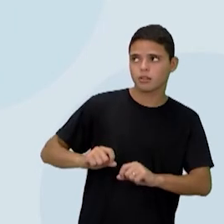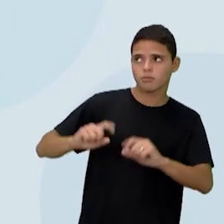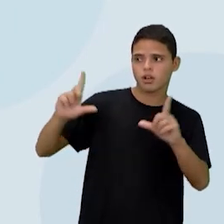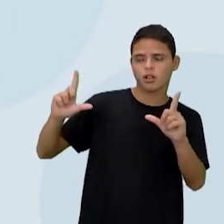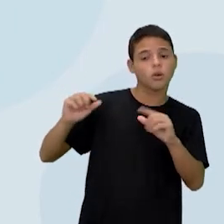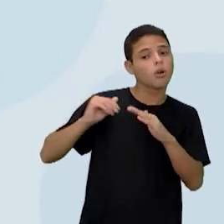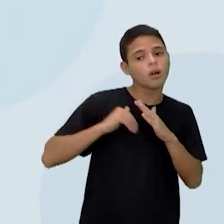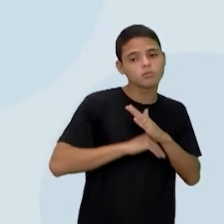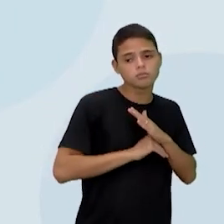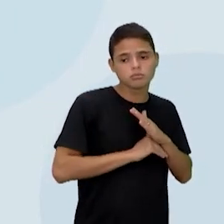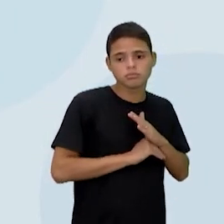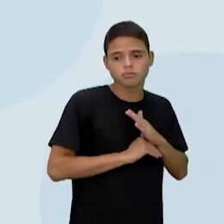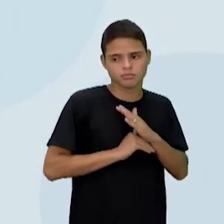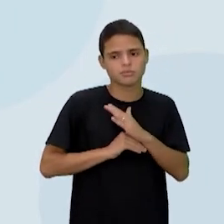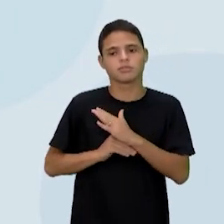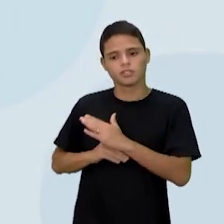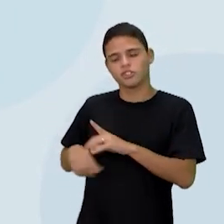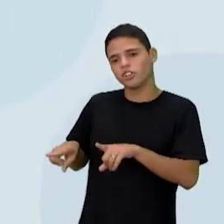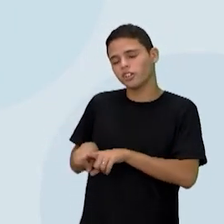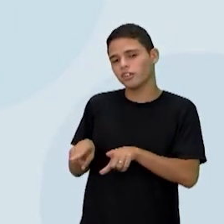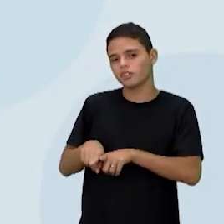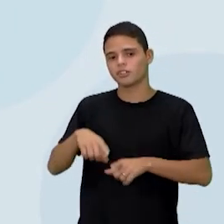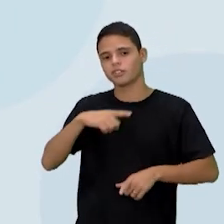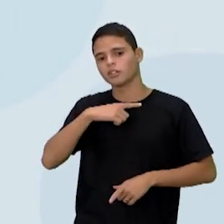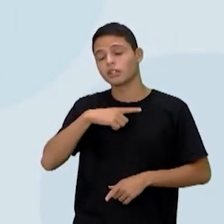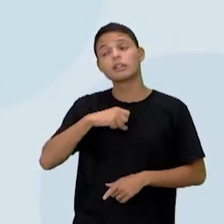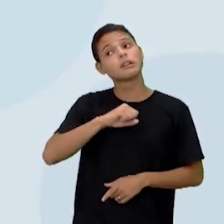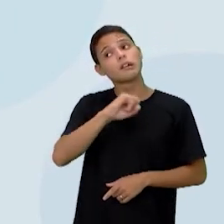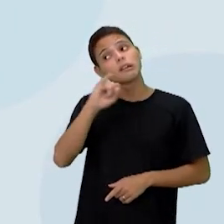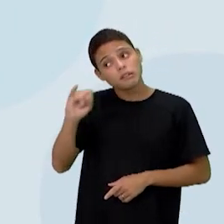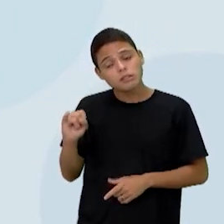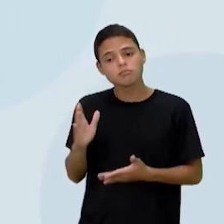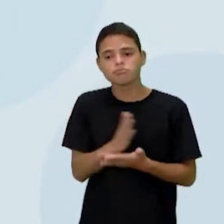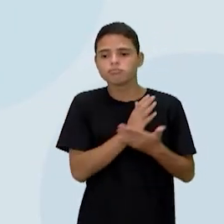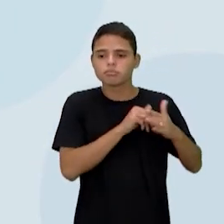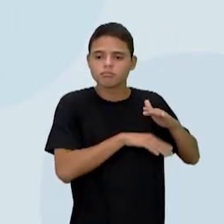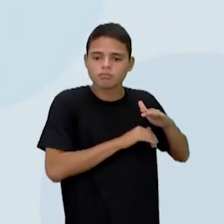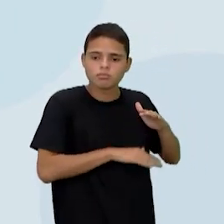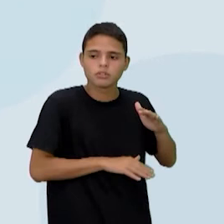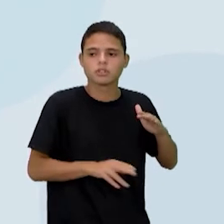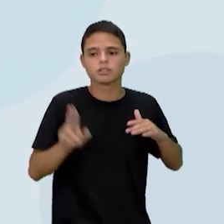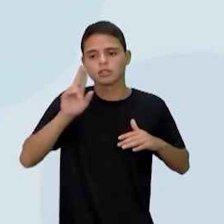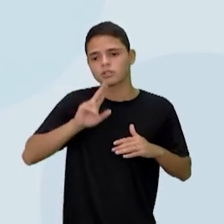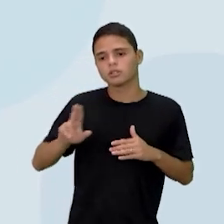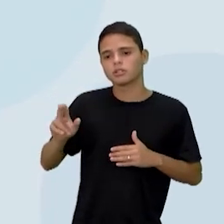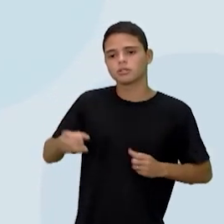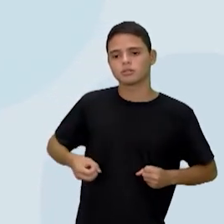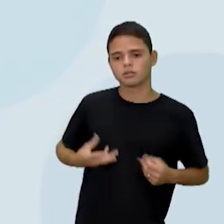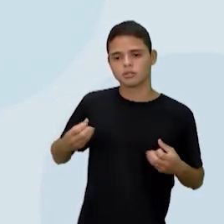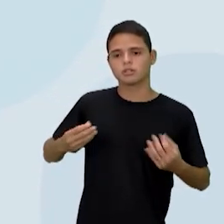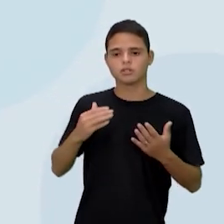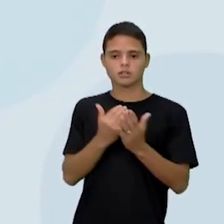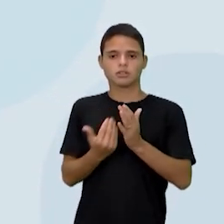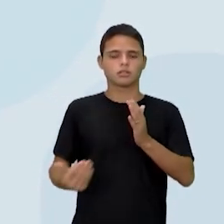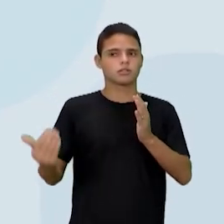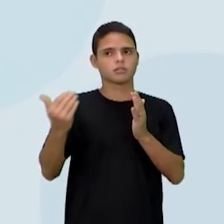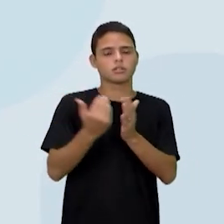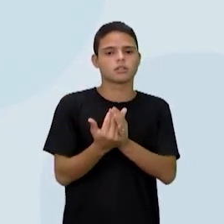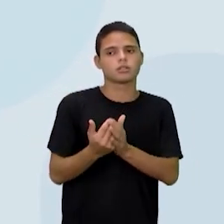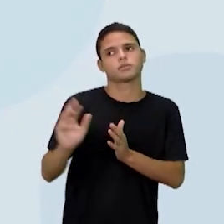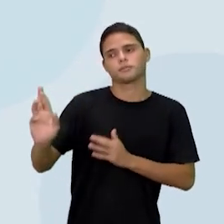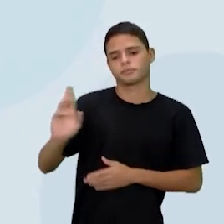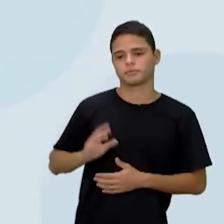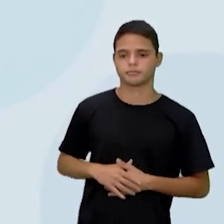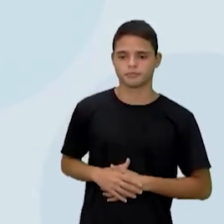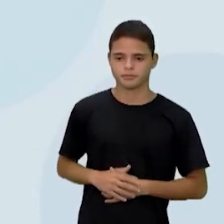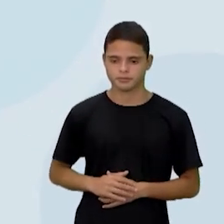mais ocultas, de fato funcionam? Será que os índices de consumo de determinados produtos aumentaram? Jane responde. Eu